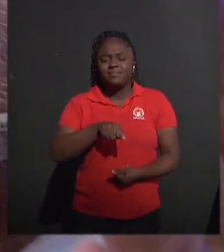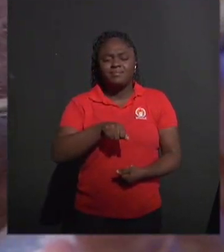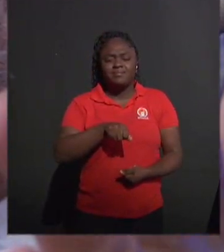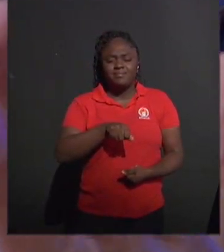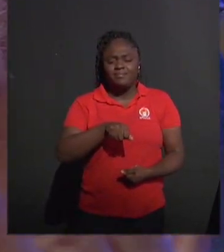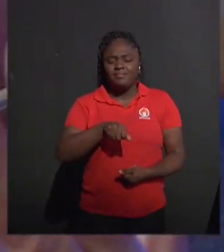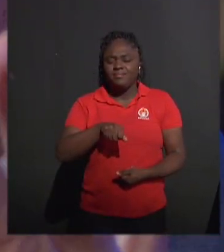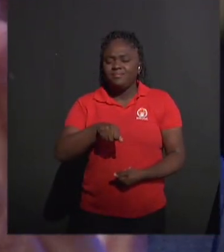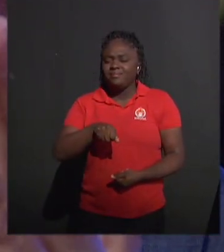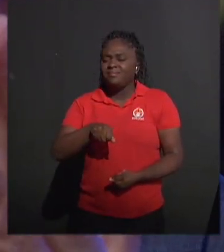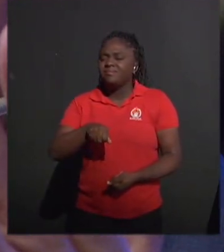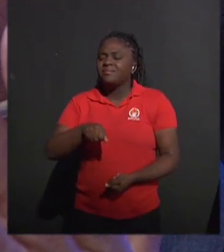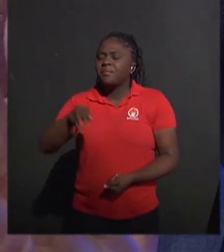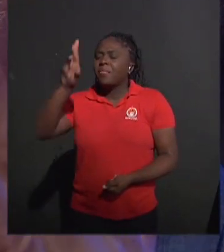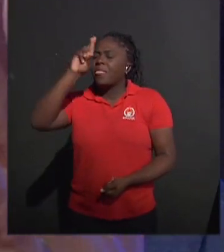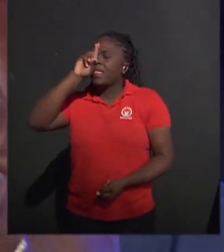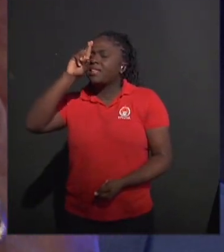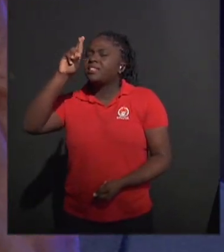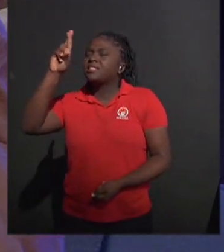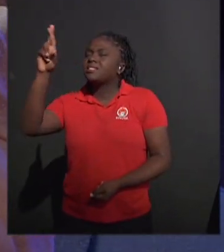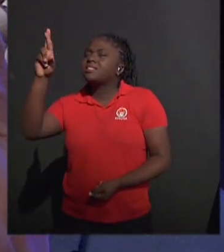Vem Teu socorro, Senhor.